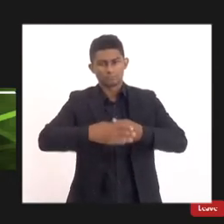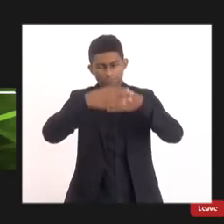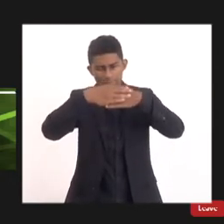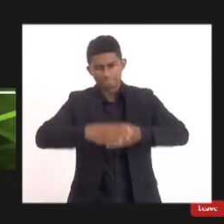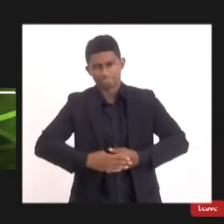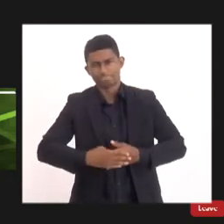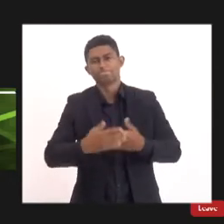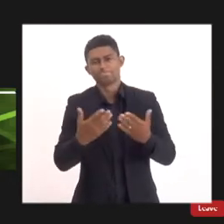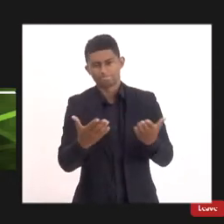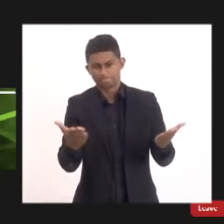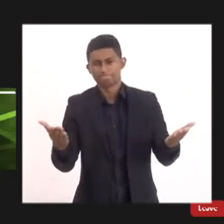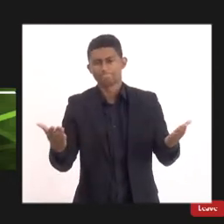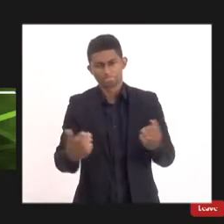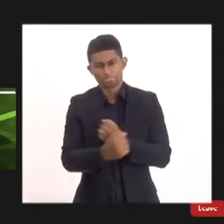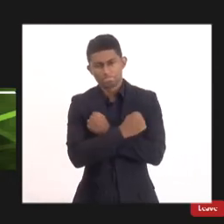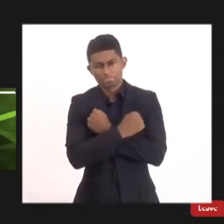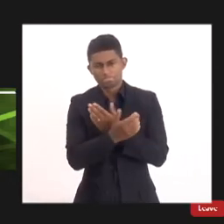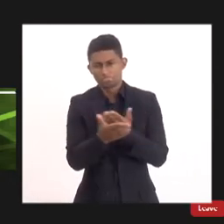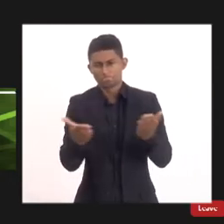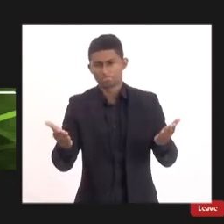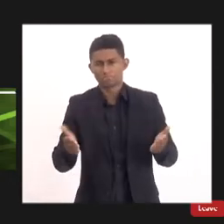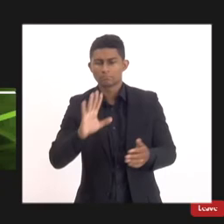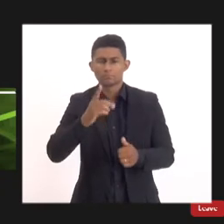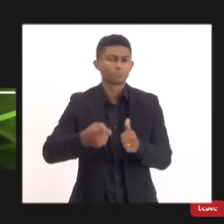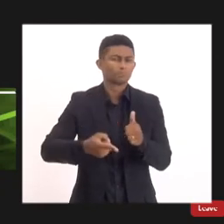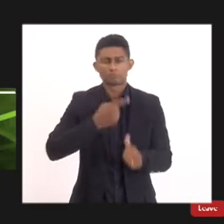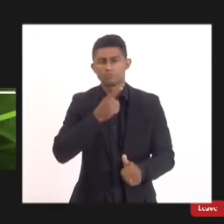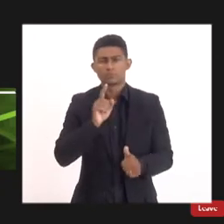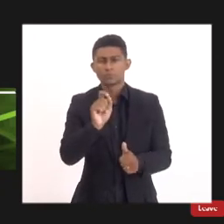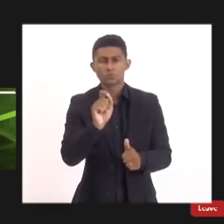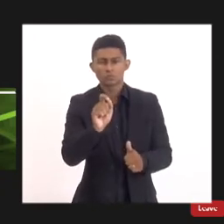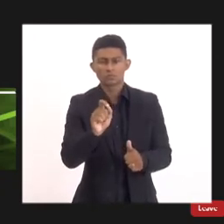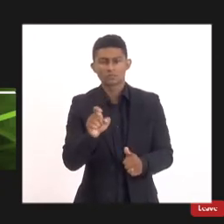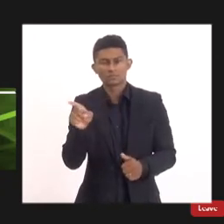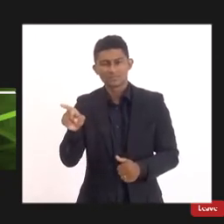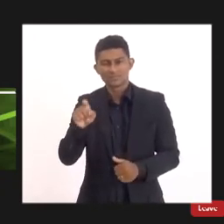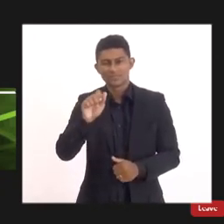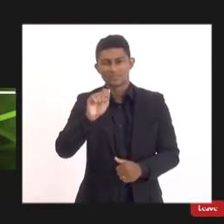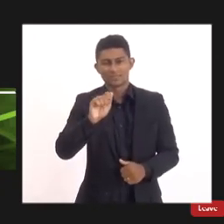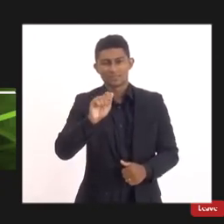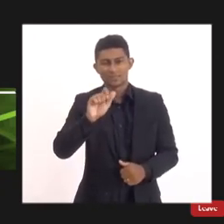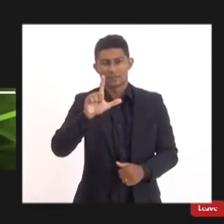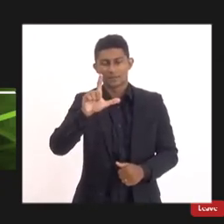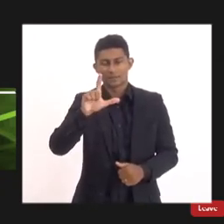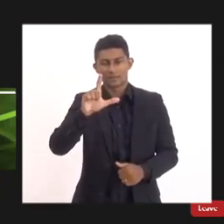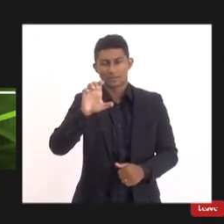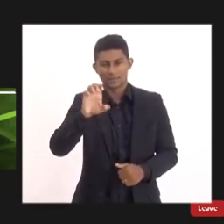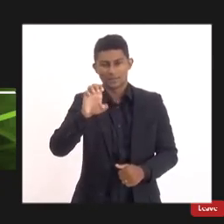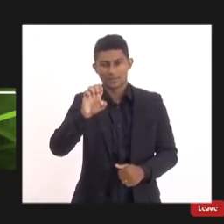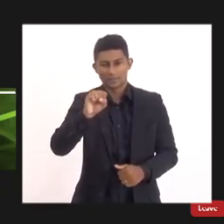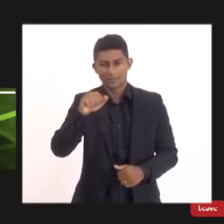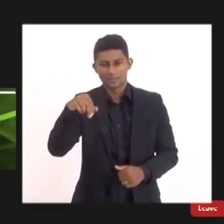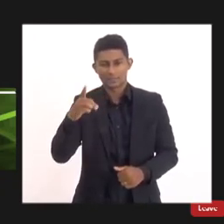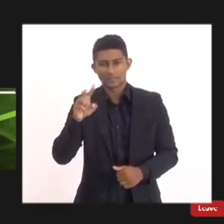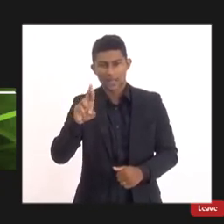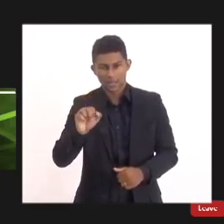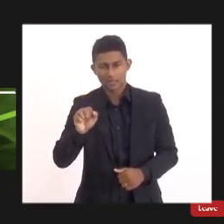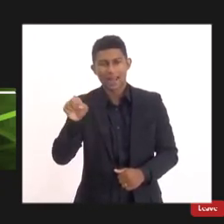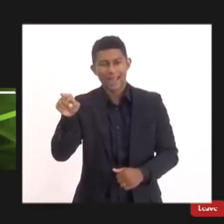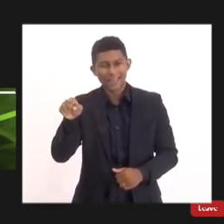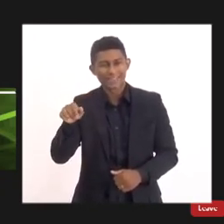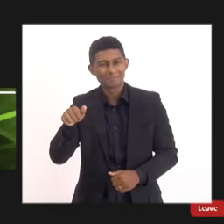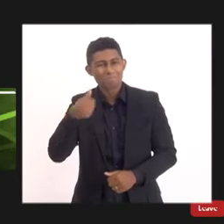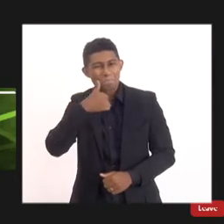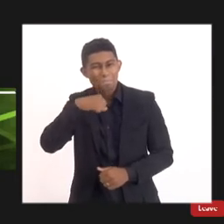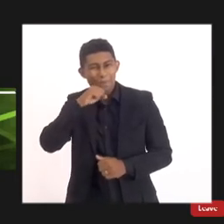sinta-se abraçado também. A questão é, primeiro eu queria me referir à companheira Alessandra, né, de Mães, realmente a gente precisa